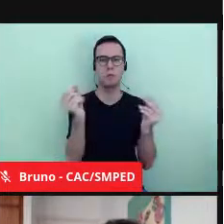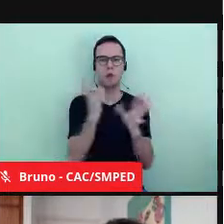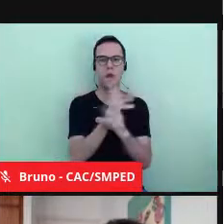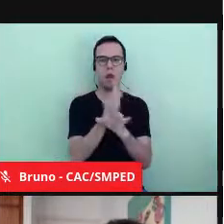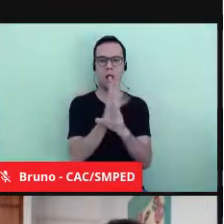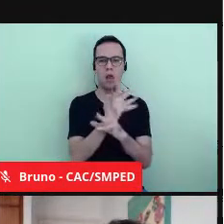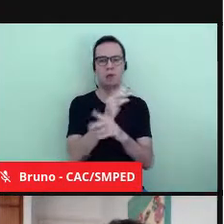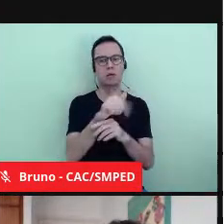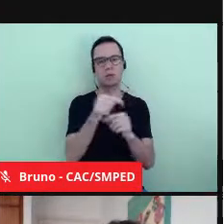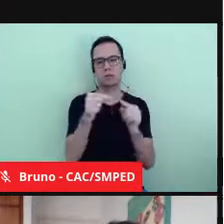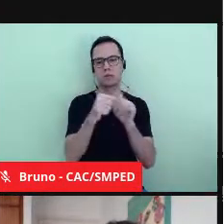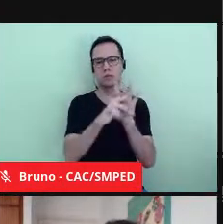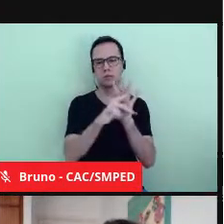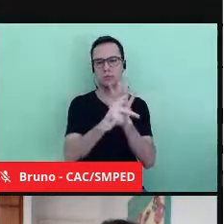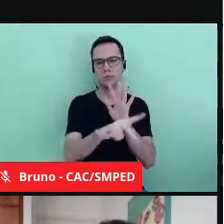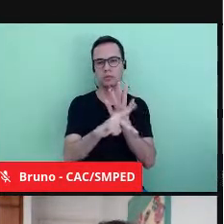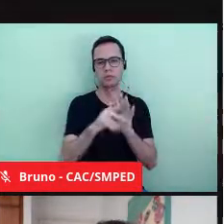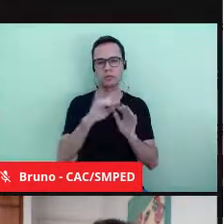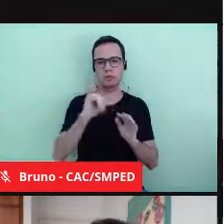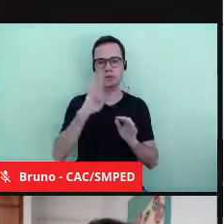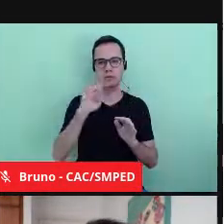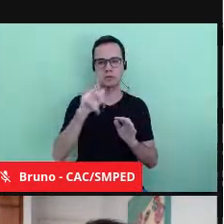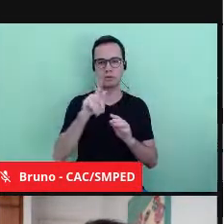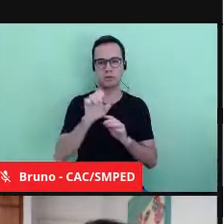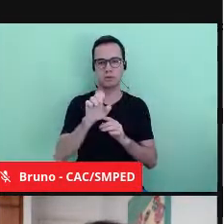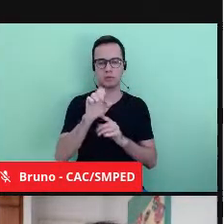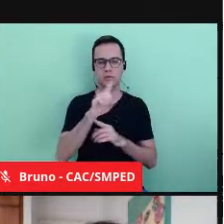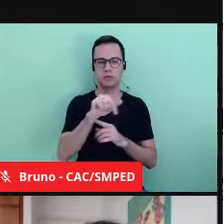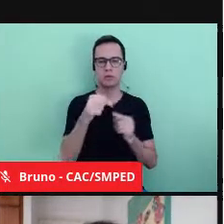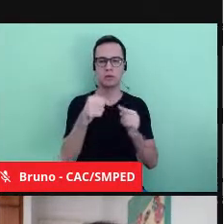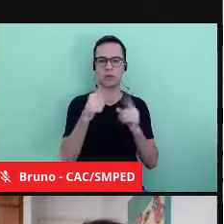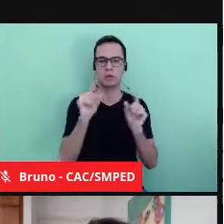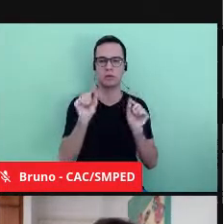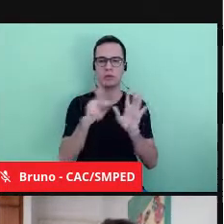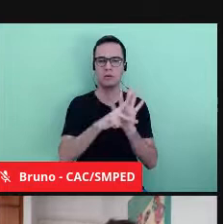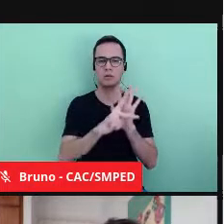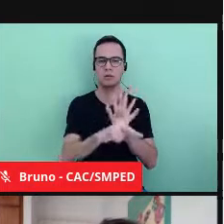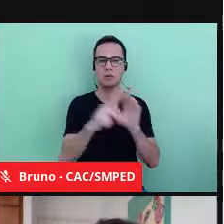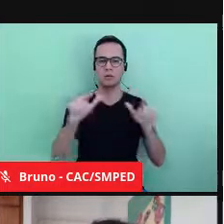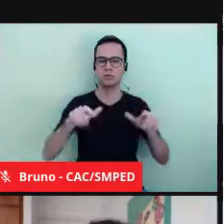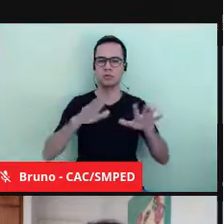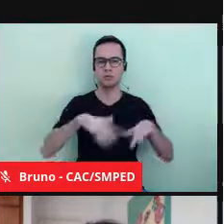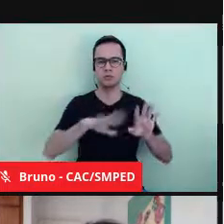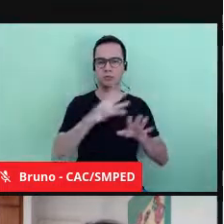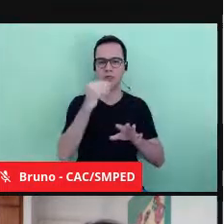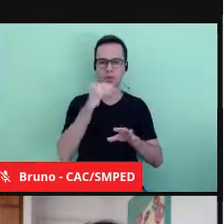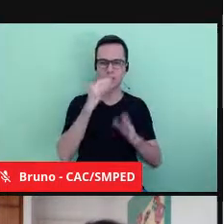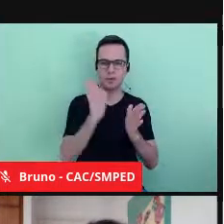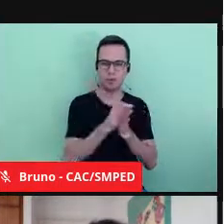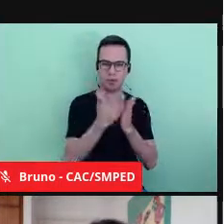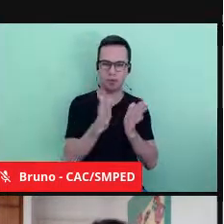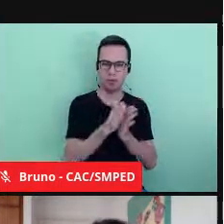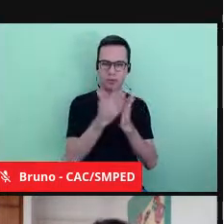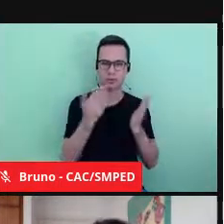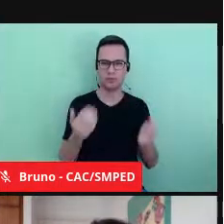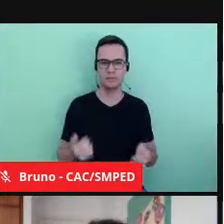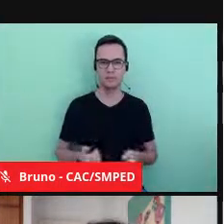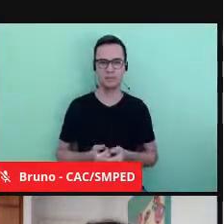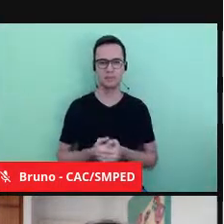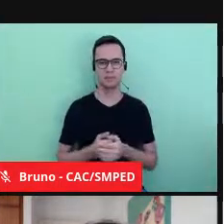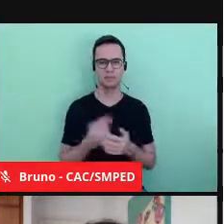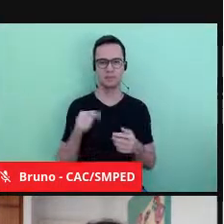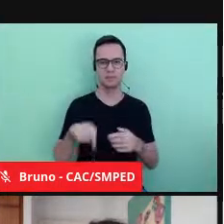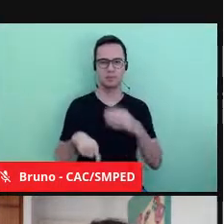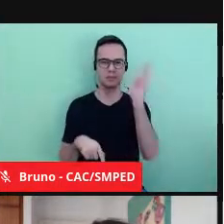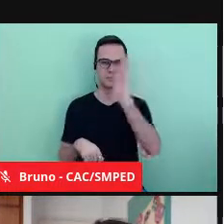uma caracterização que o IBGE faz para áreas precárias ou de favelas, né, no